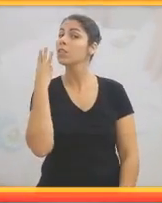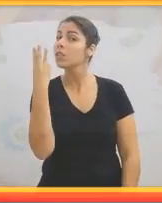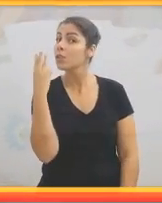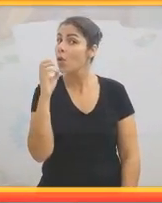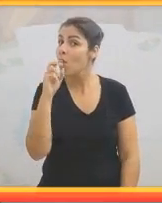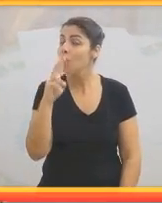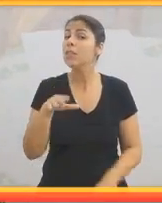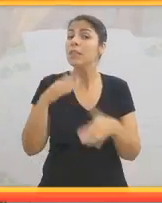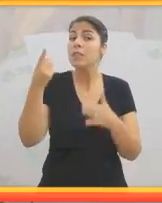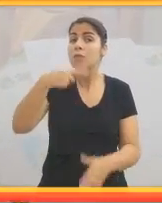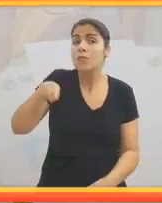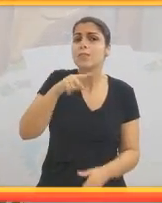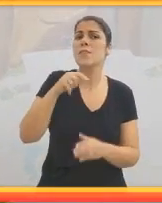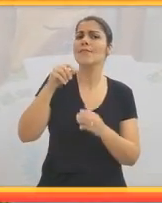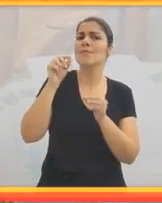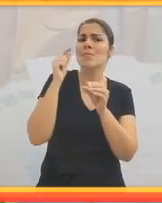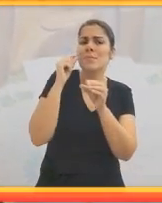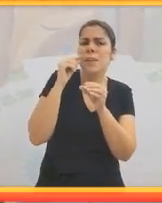4. Oh, oh!